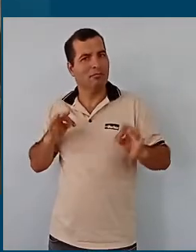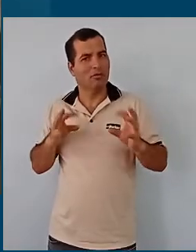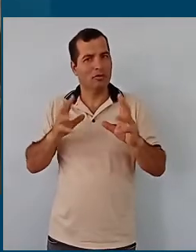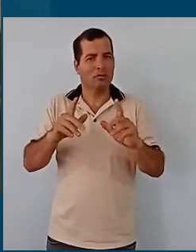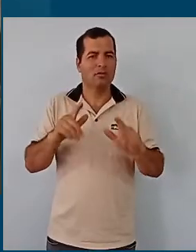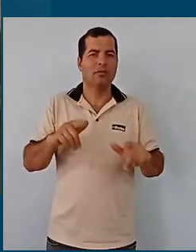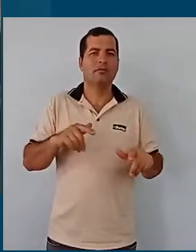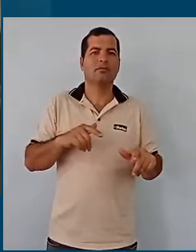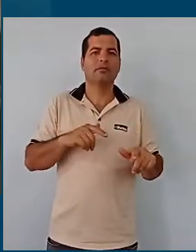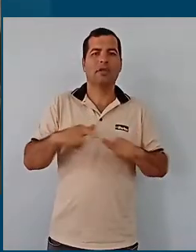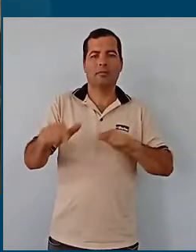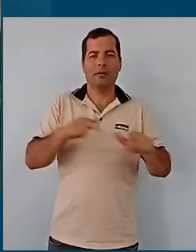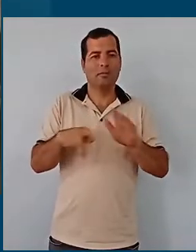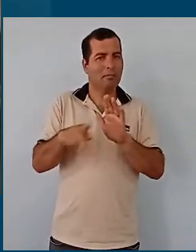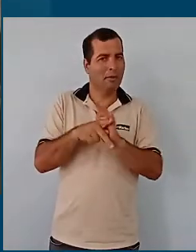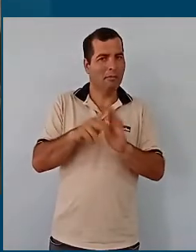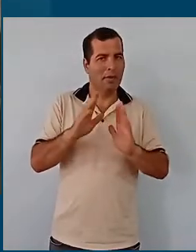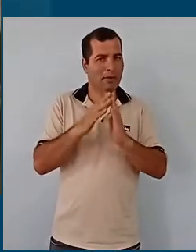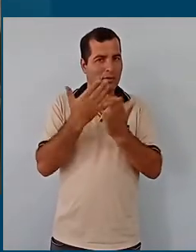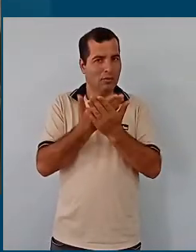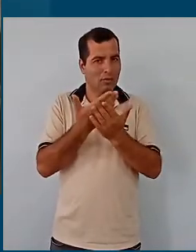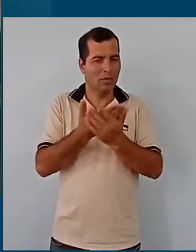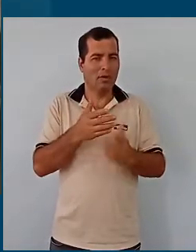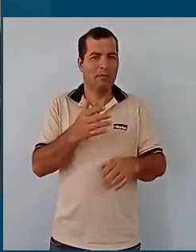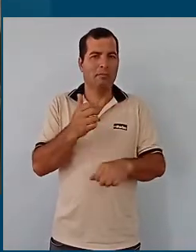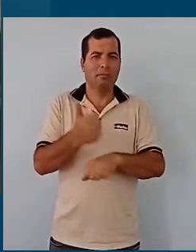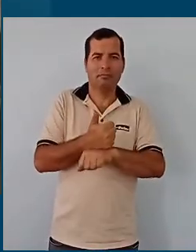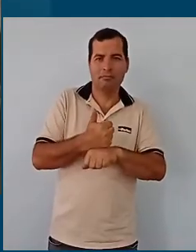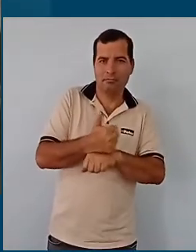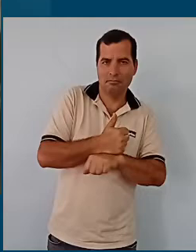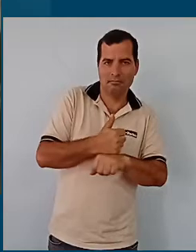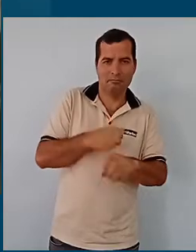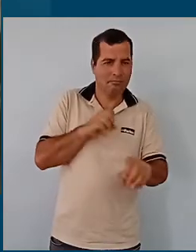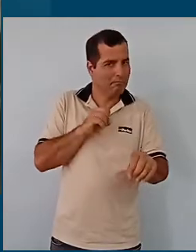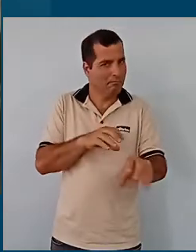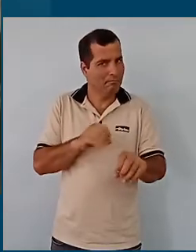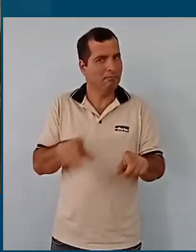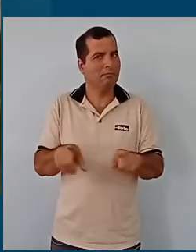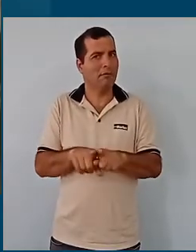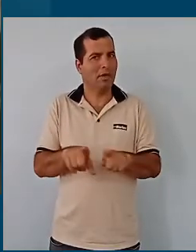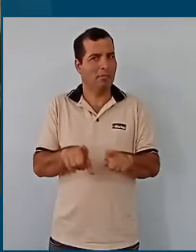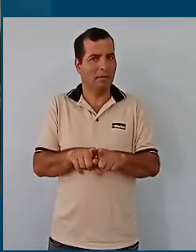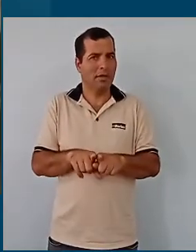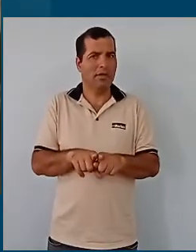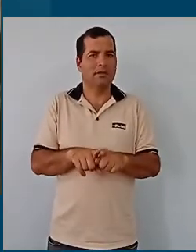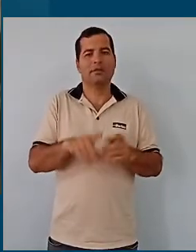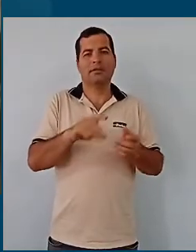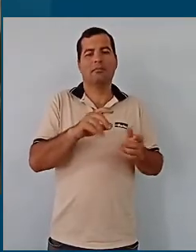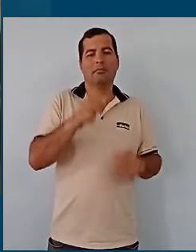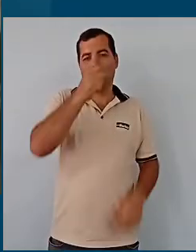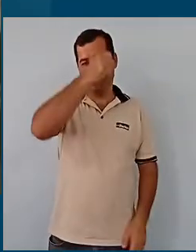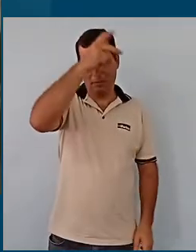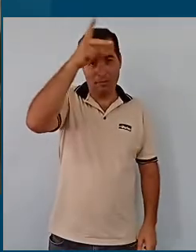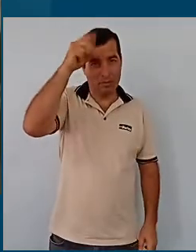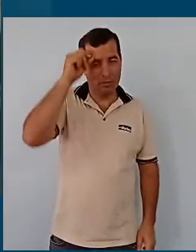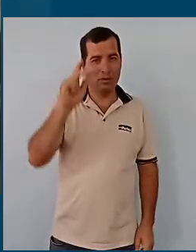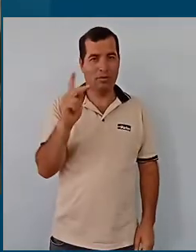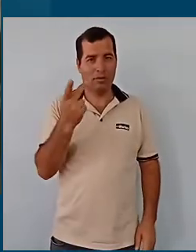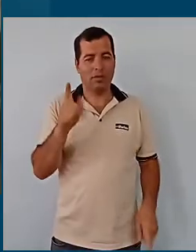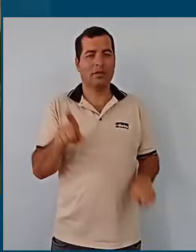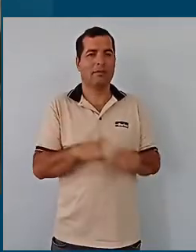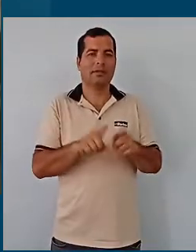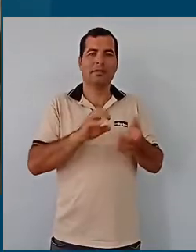pelas escolas e profissionais da educação pública. Este evento ele é promovido pela Prefeitura de Hortolândia por meio